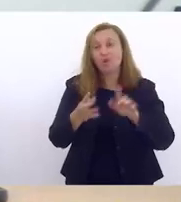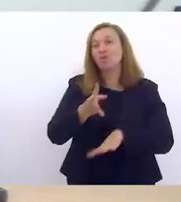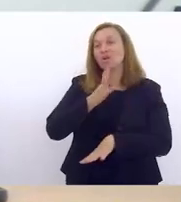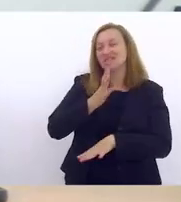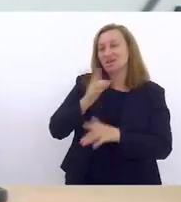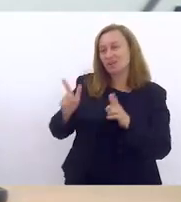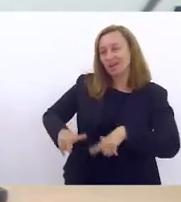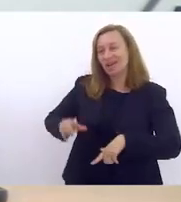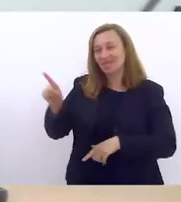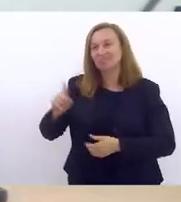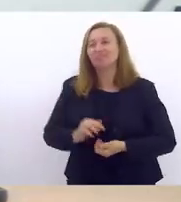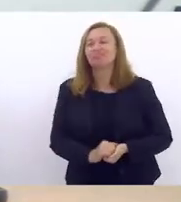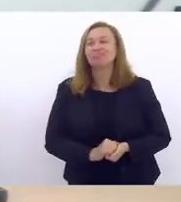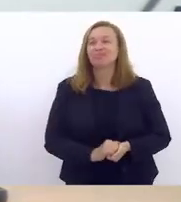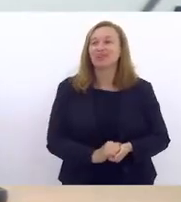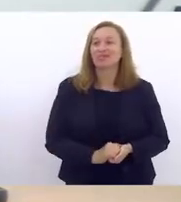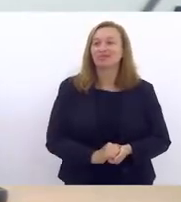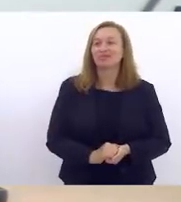sede.